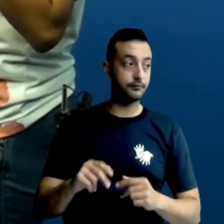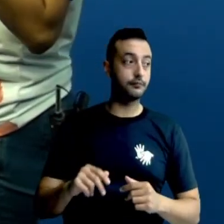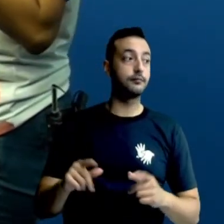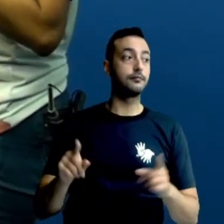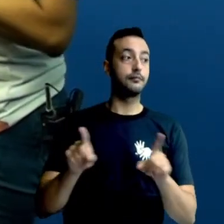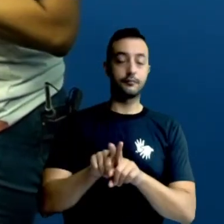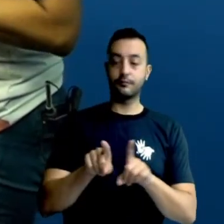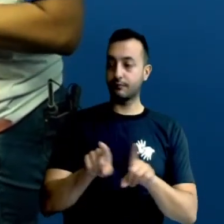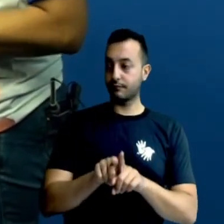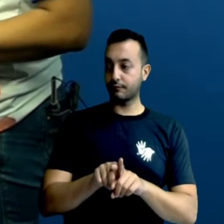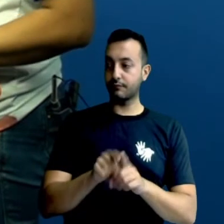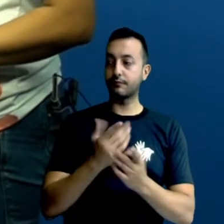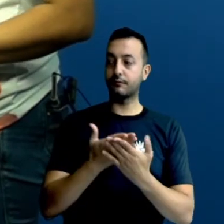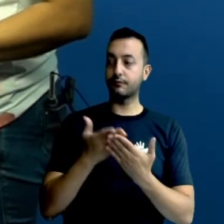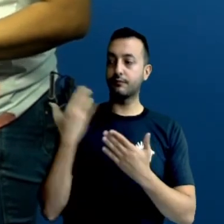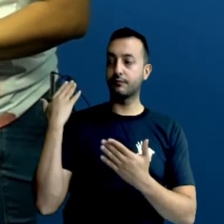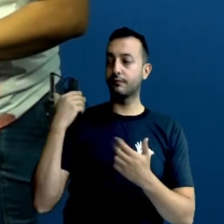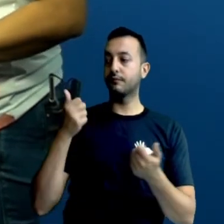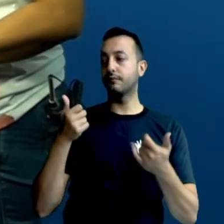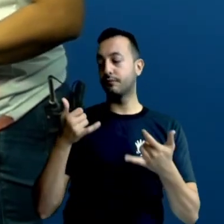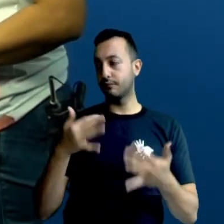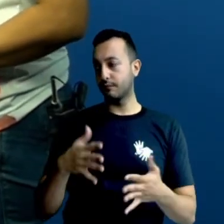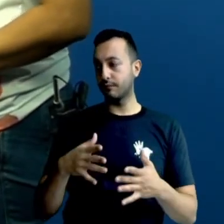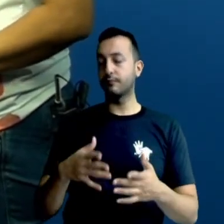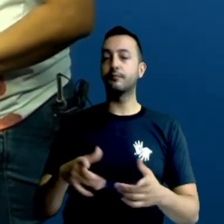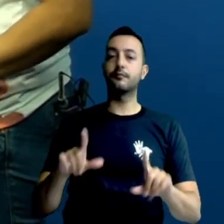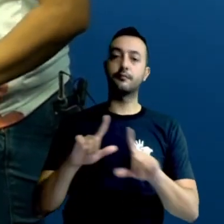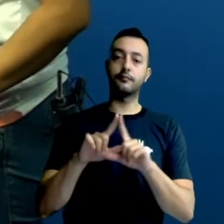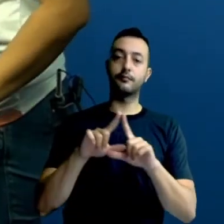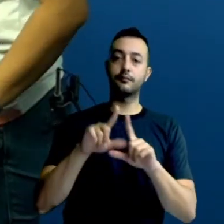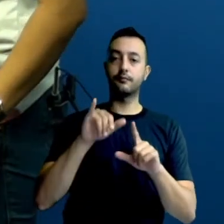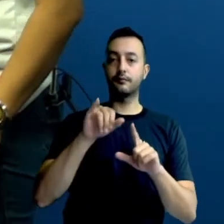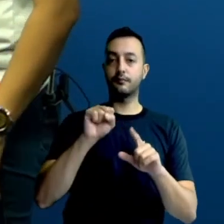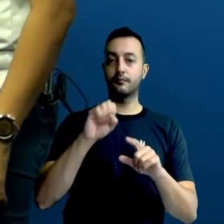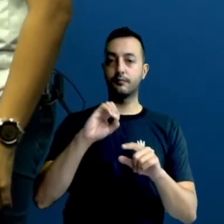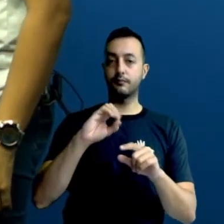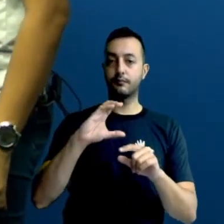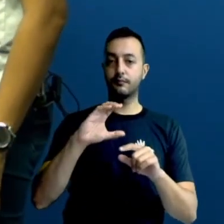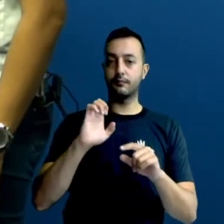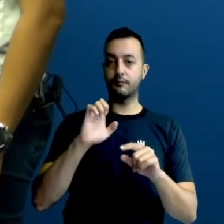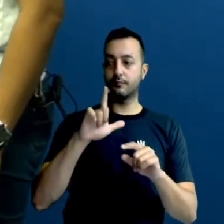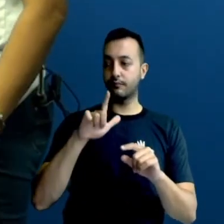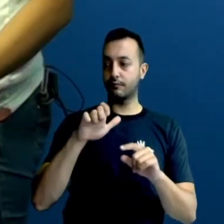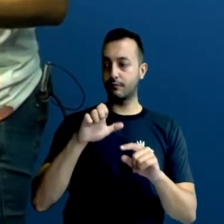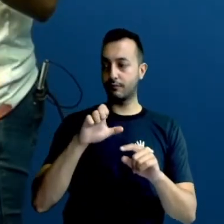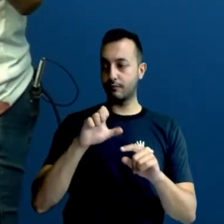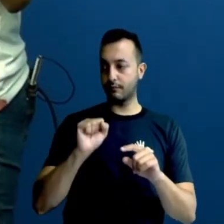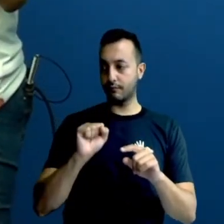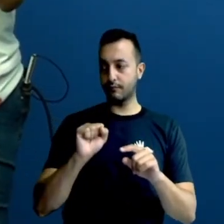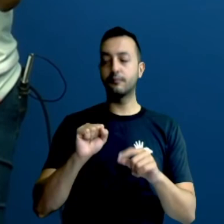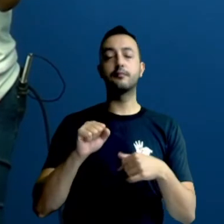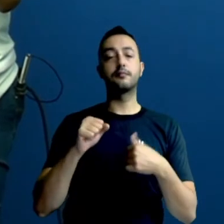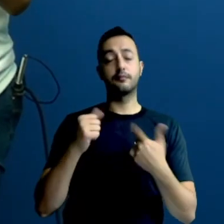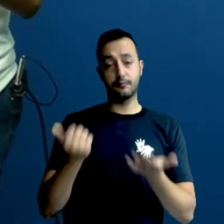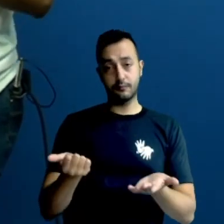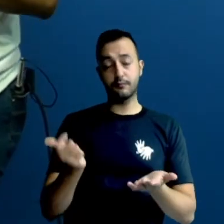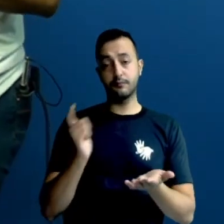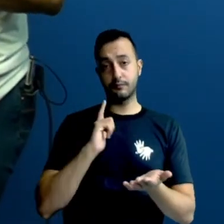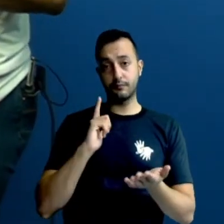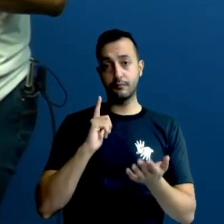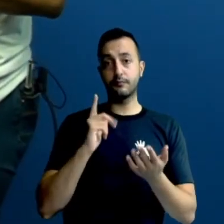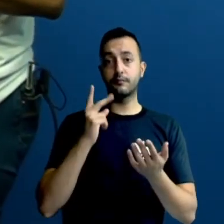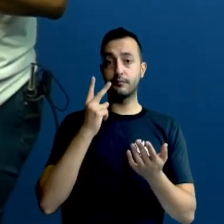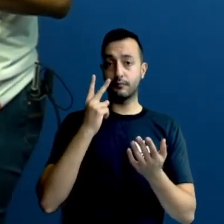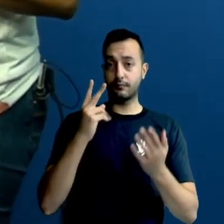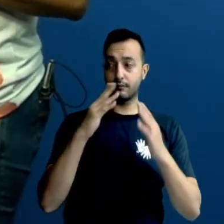Aqui, também, conteúdo da aula passada, ele fala do triângulo isósceles. O triângulo isósceles, né, aquele que tem 2 lados e